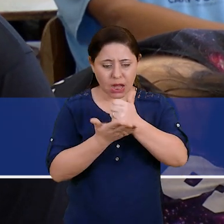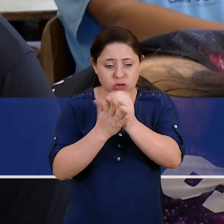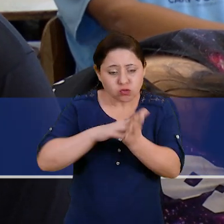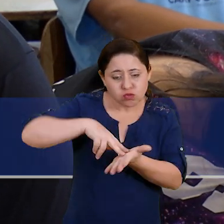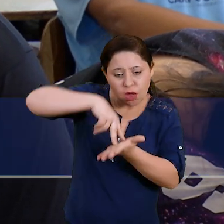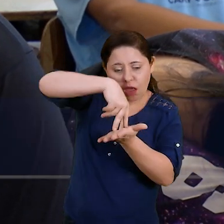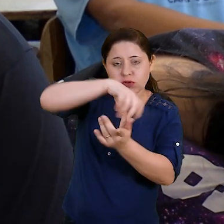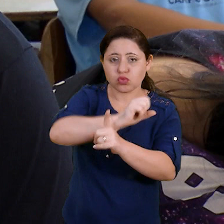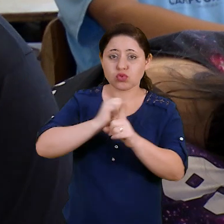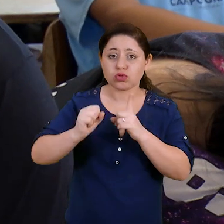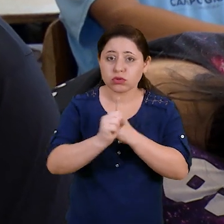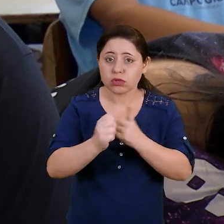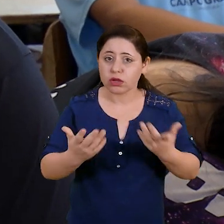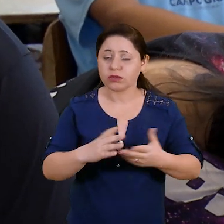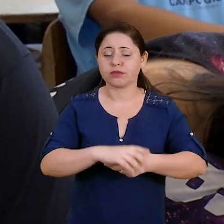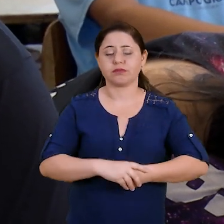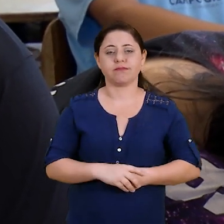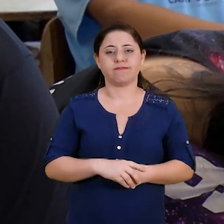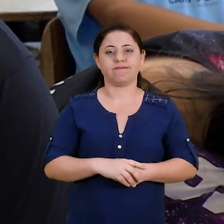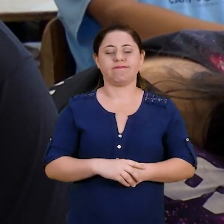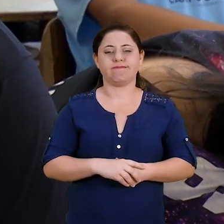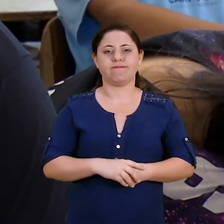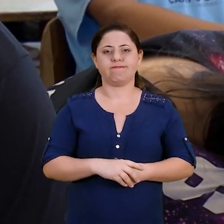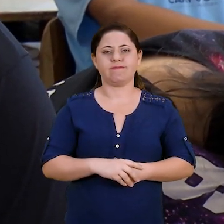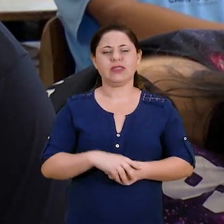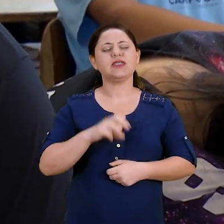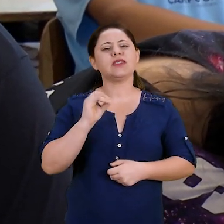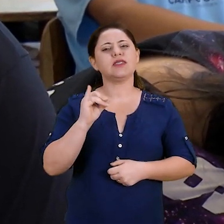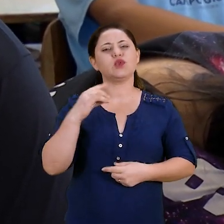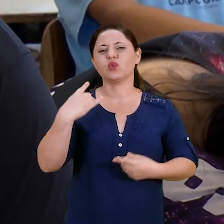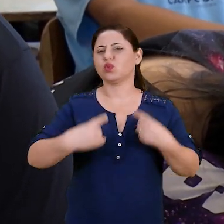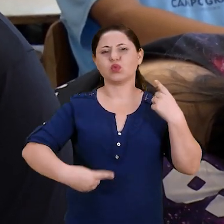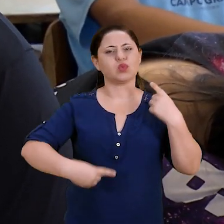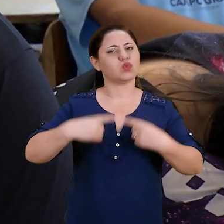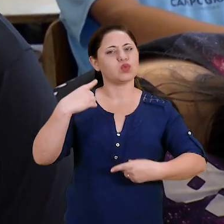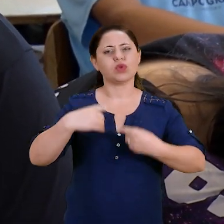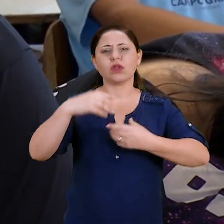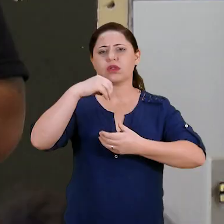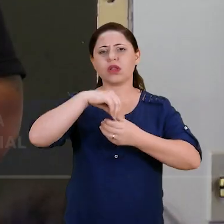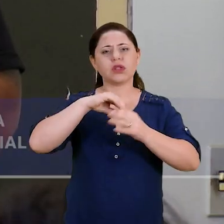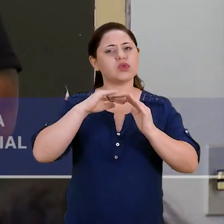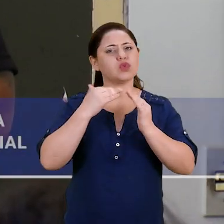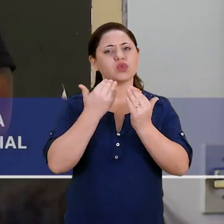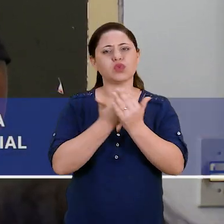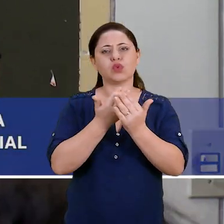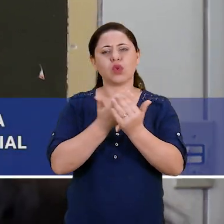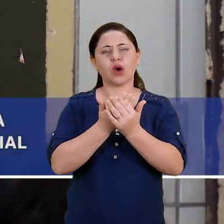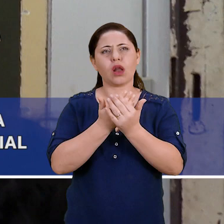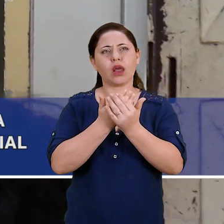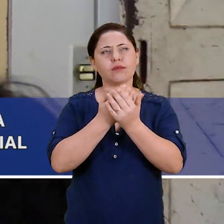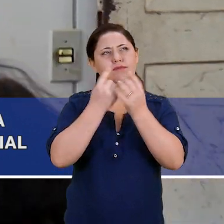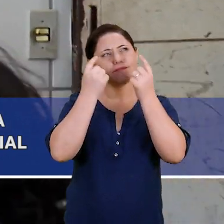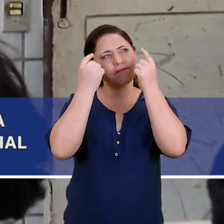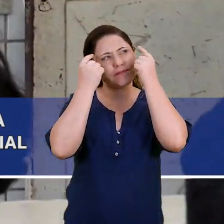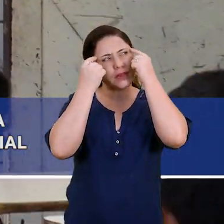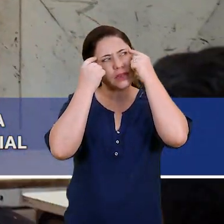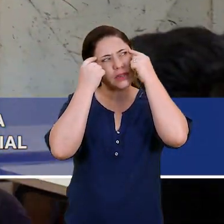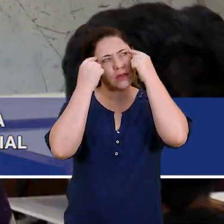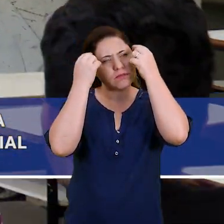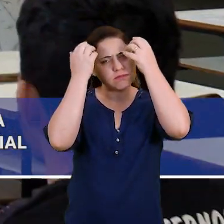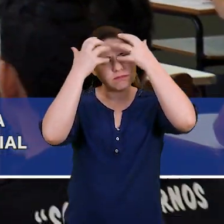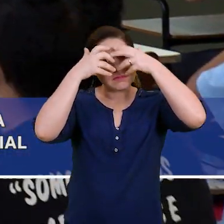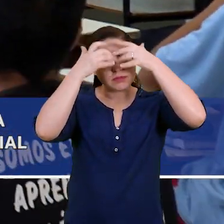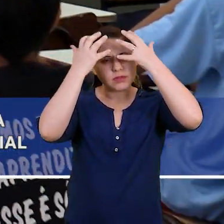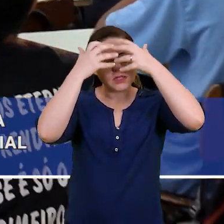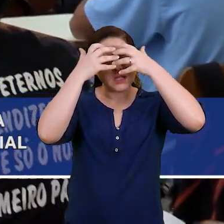e que é um pilar da sociedade, né? Se a gente não debater esses assuntos na